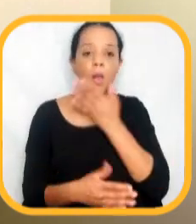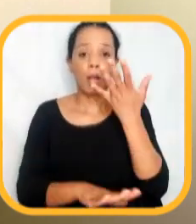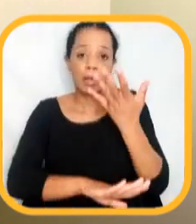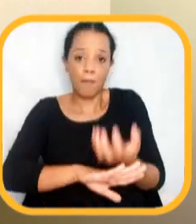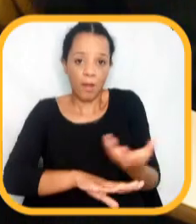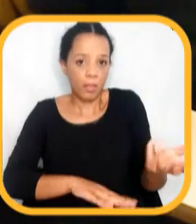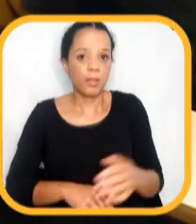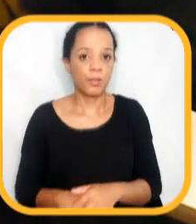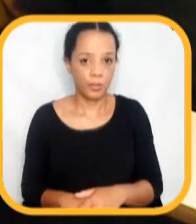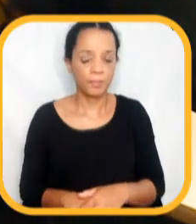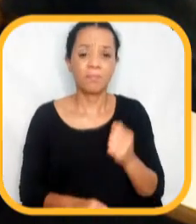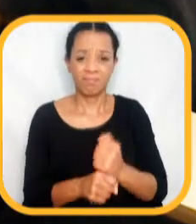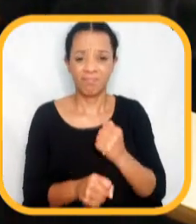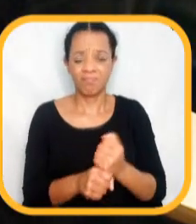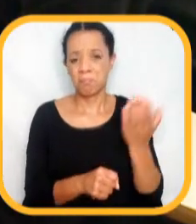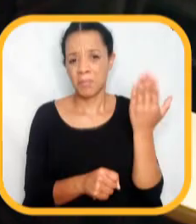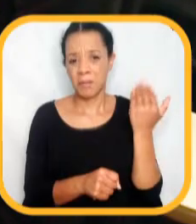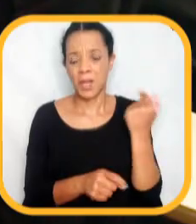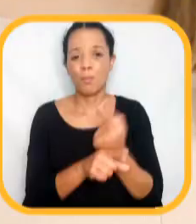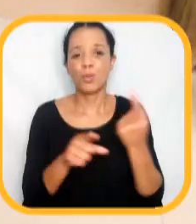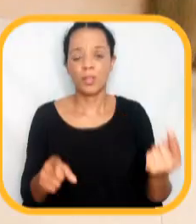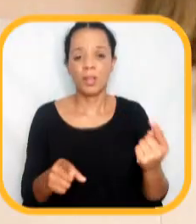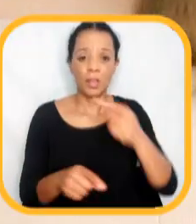lá, aulas gravadas. Há ainda muito a